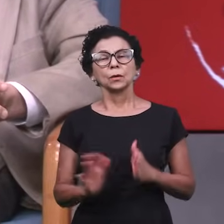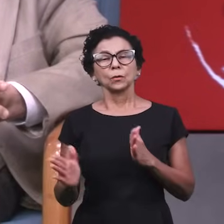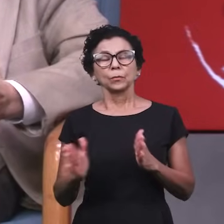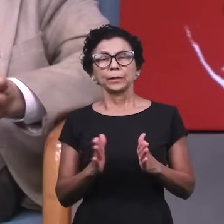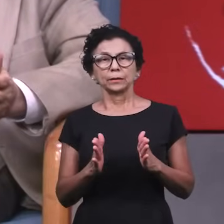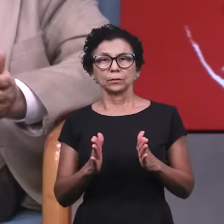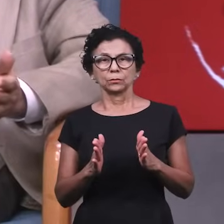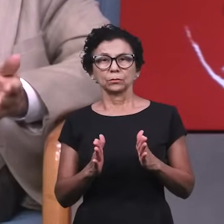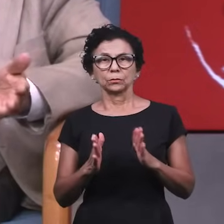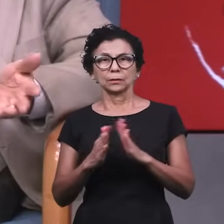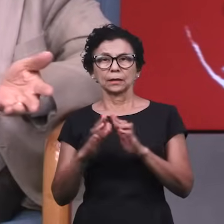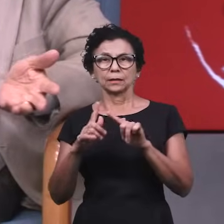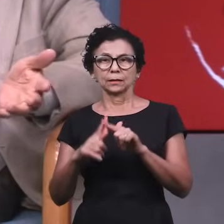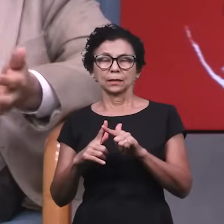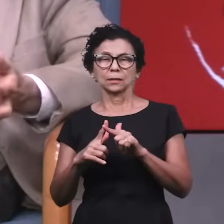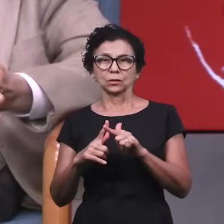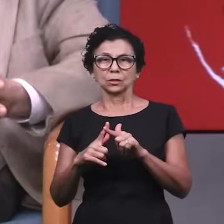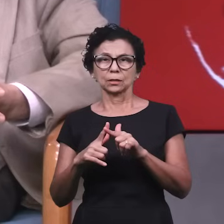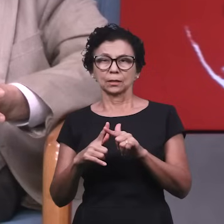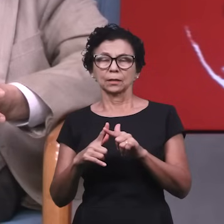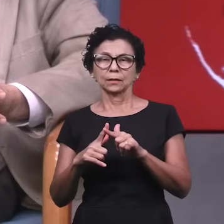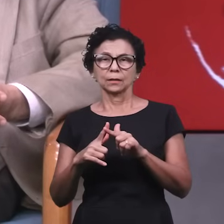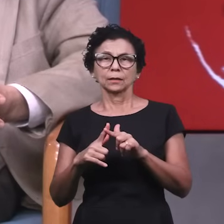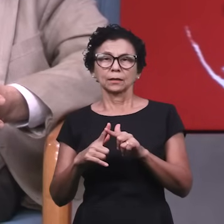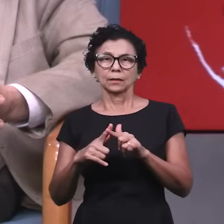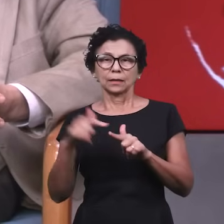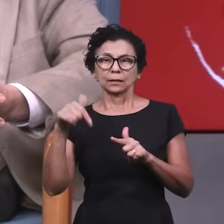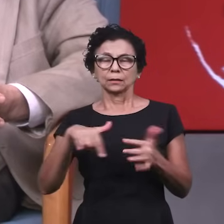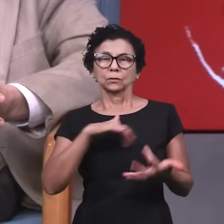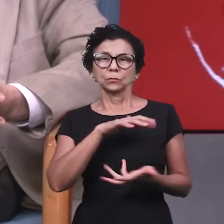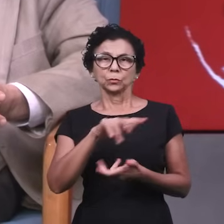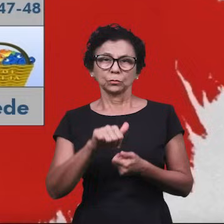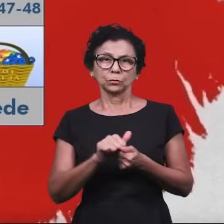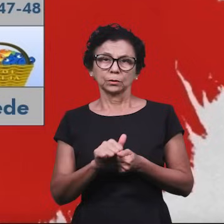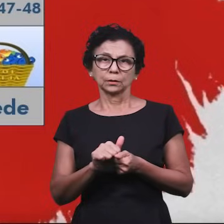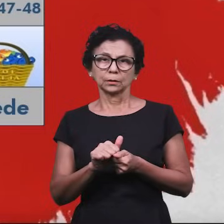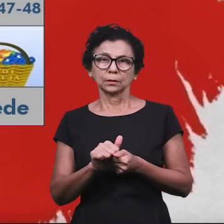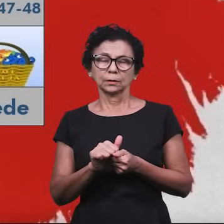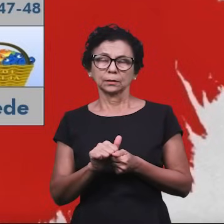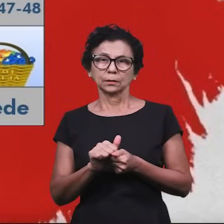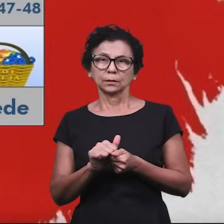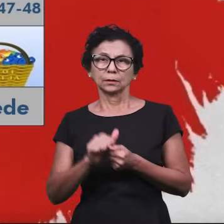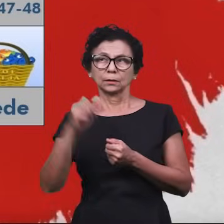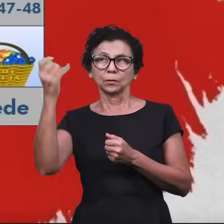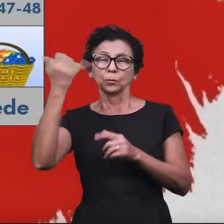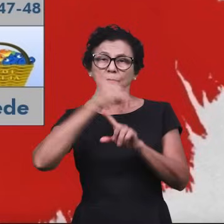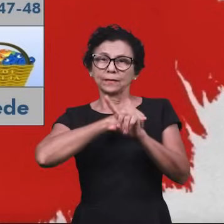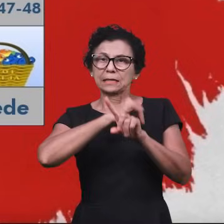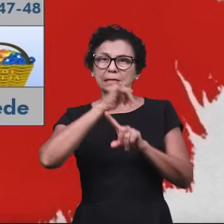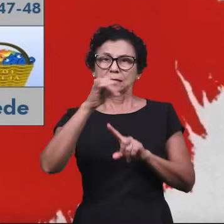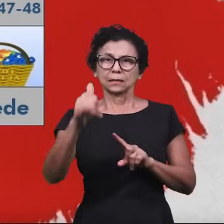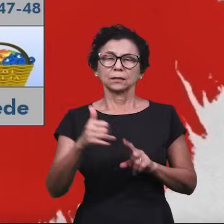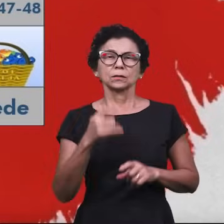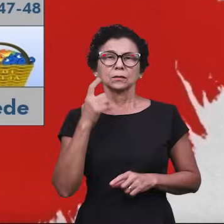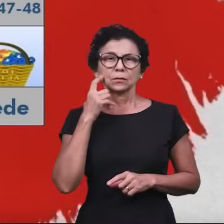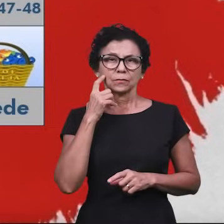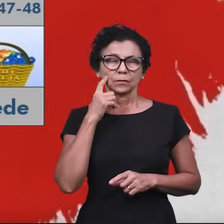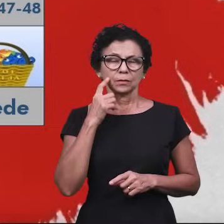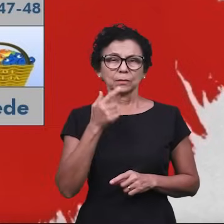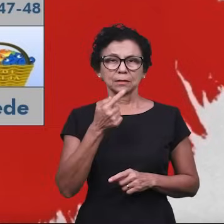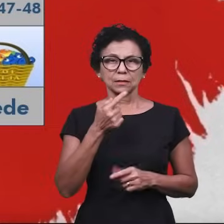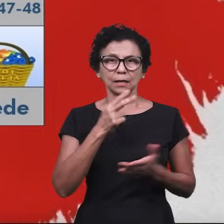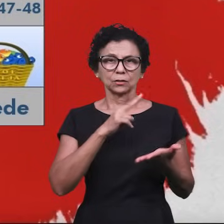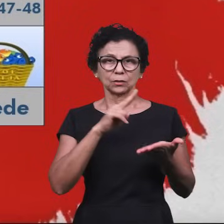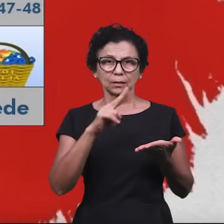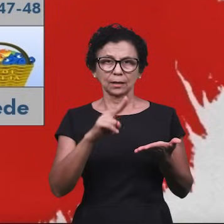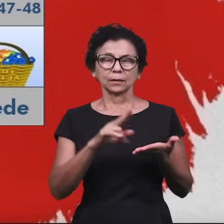tempo da igreja, e nós estamos lendo isso hoje nas sete cartas. Desde a primeira até a última igreja, que